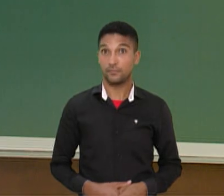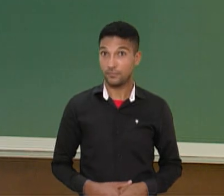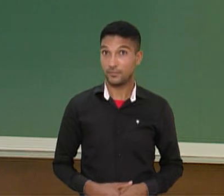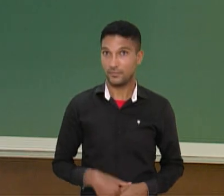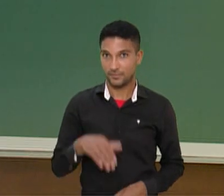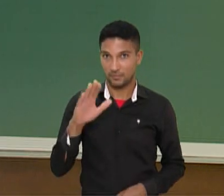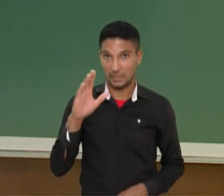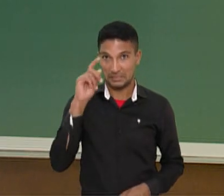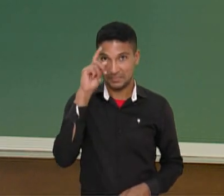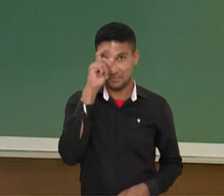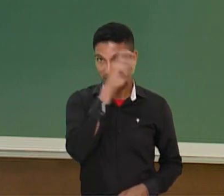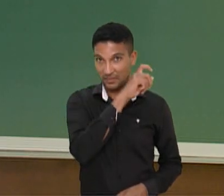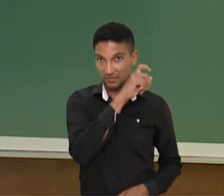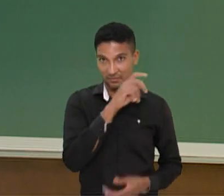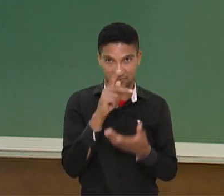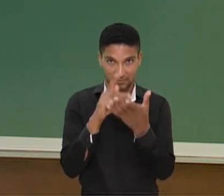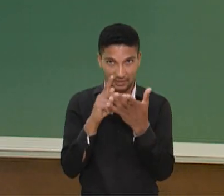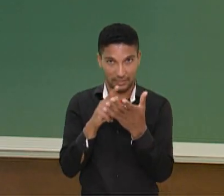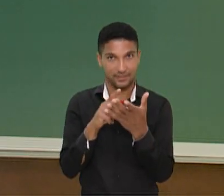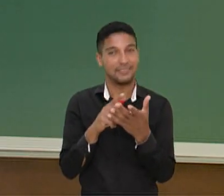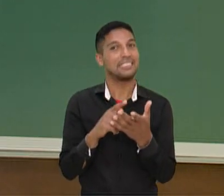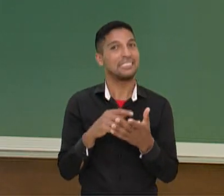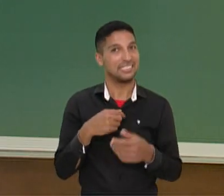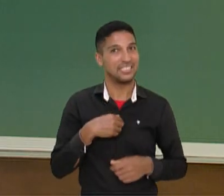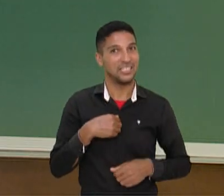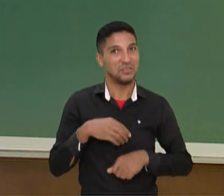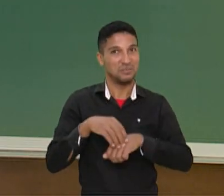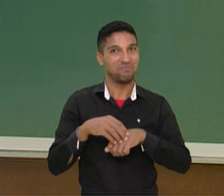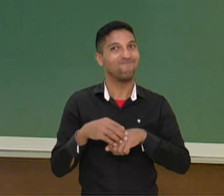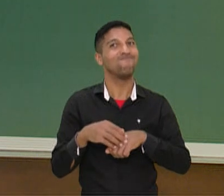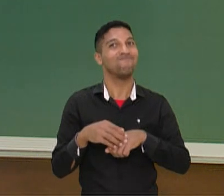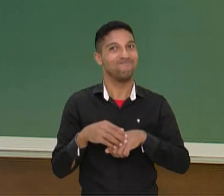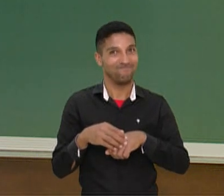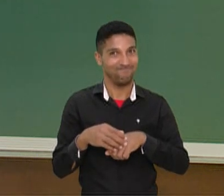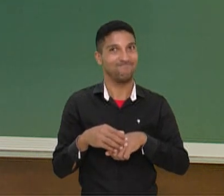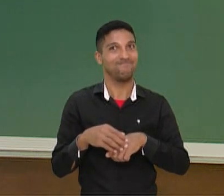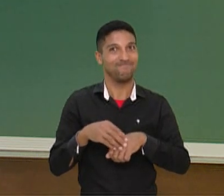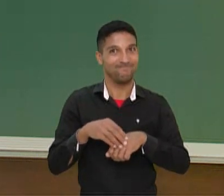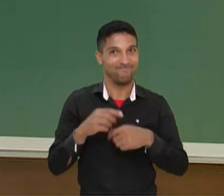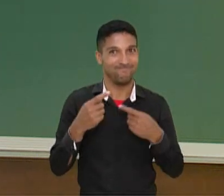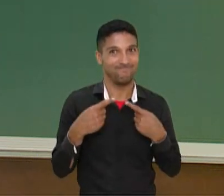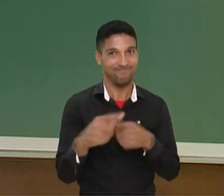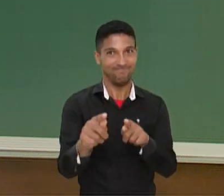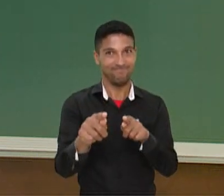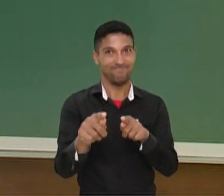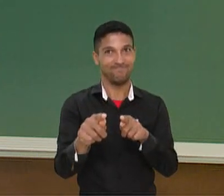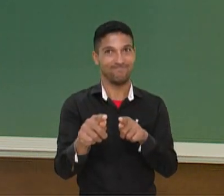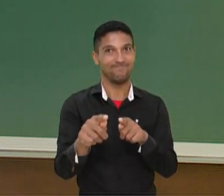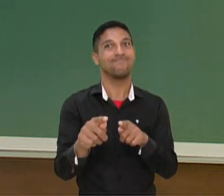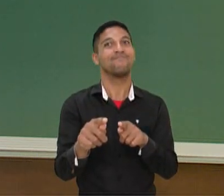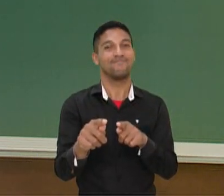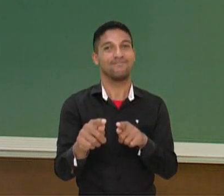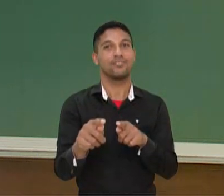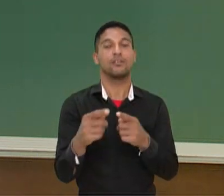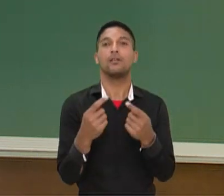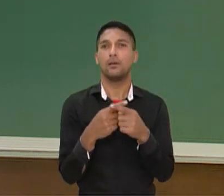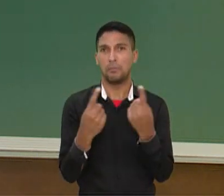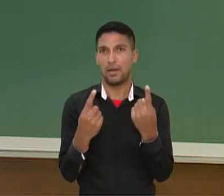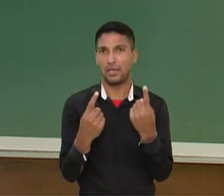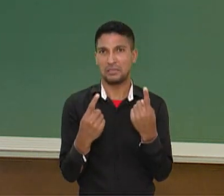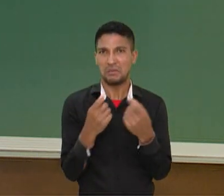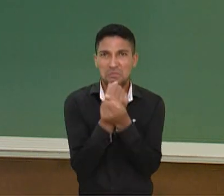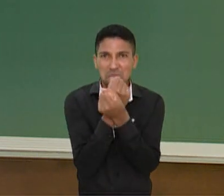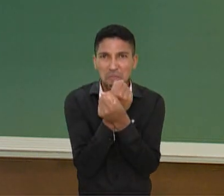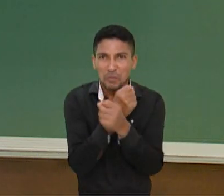ser mais difícil, né, gente? Eu dei uma abusadinha agora, né? Mas nada impossível, tá bom? Não tem nada assim difícil que a gente